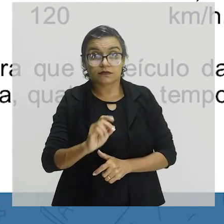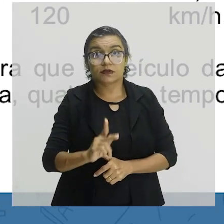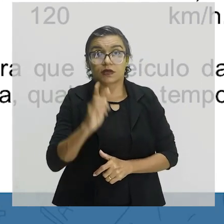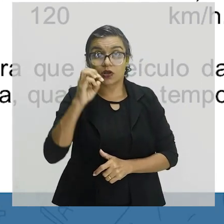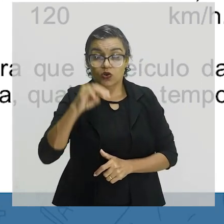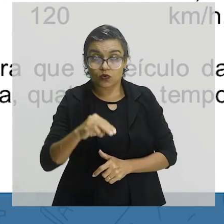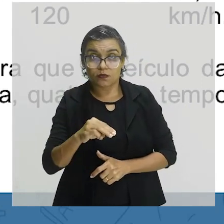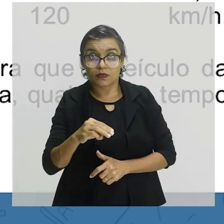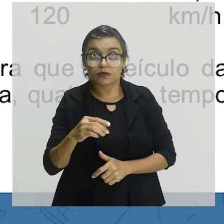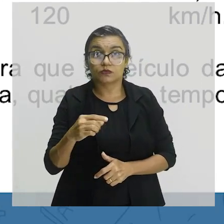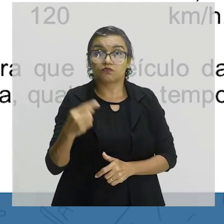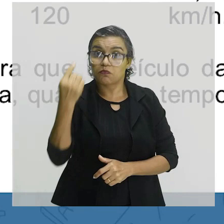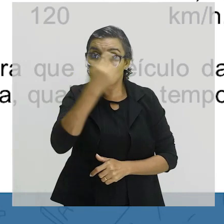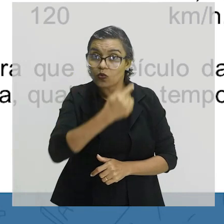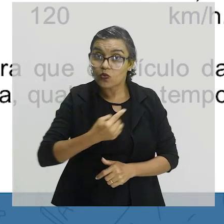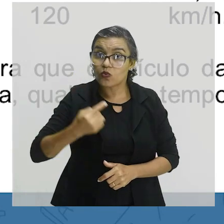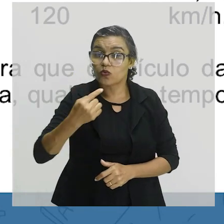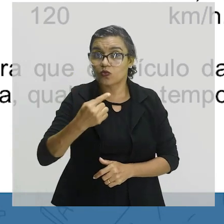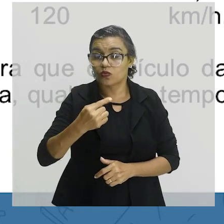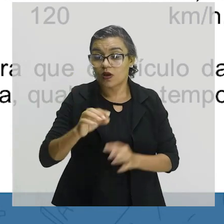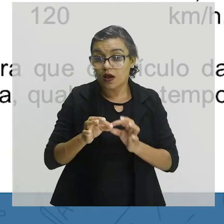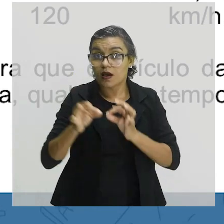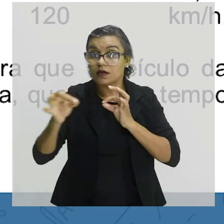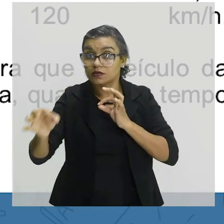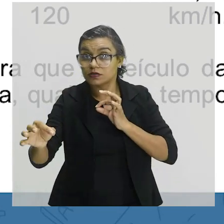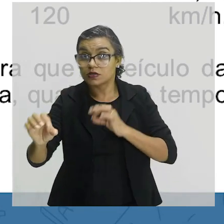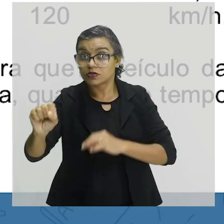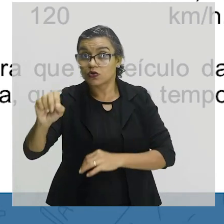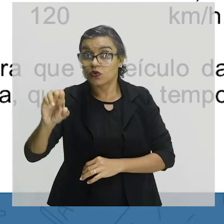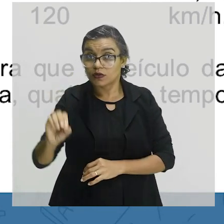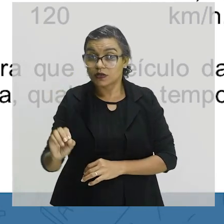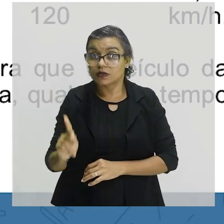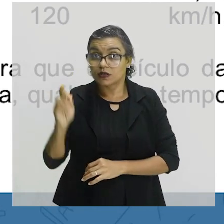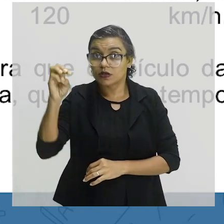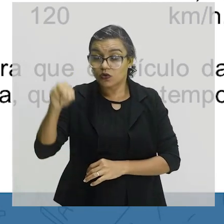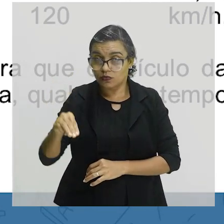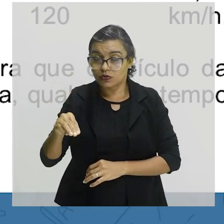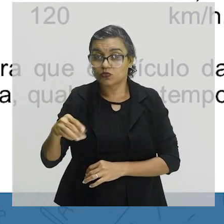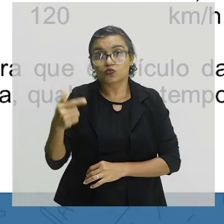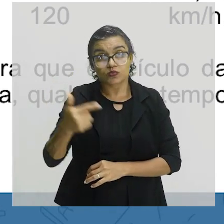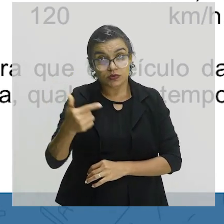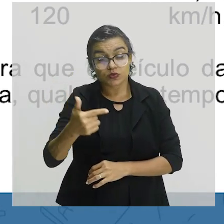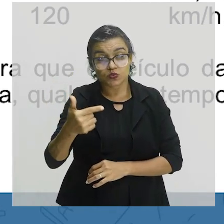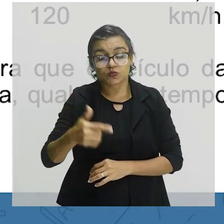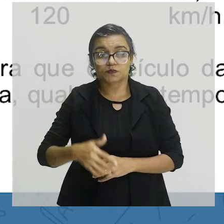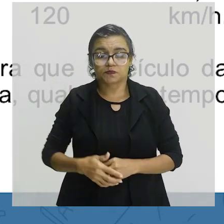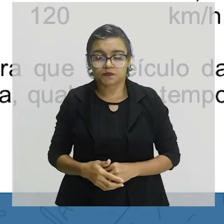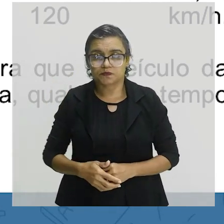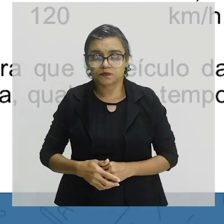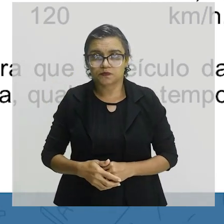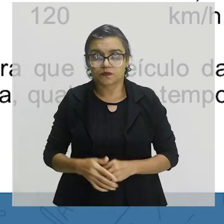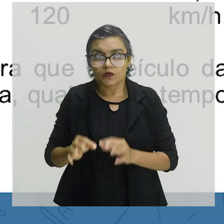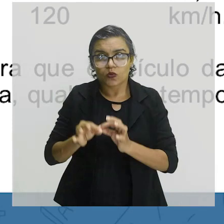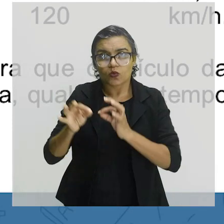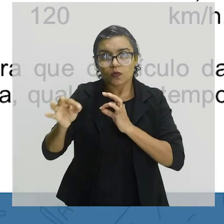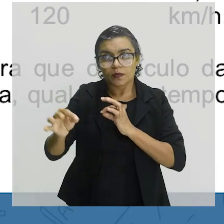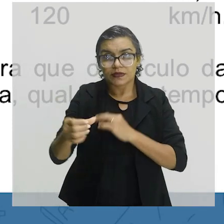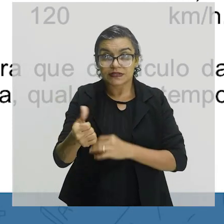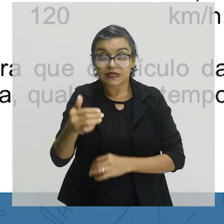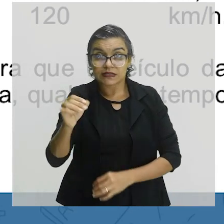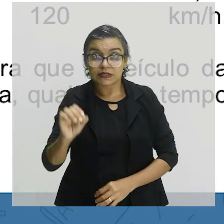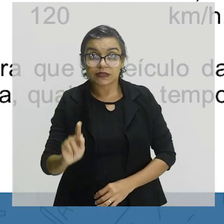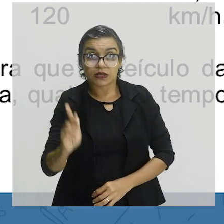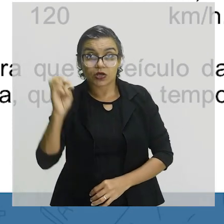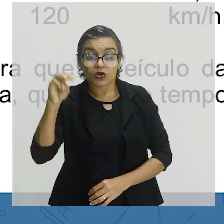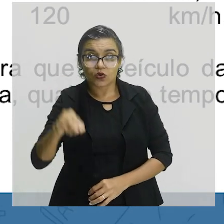percorrida é de 80 km. No segundo trecho, cujo comprimento vale 60 km,